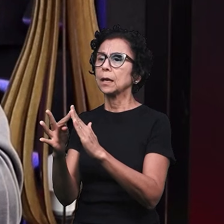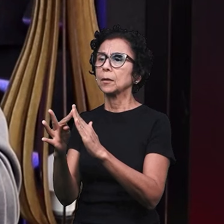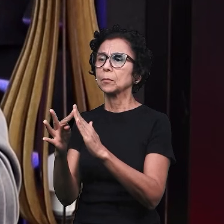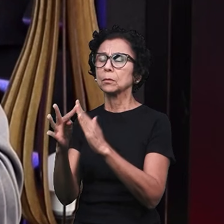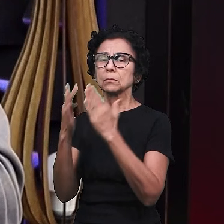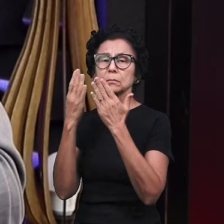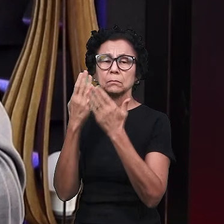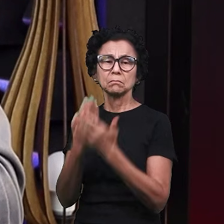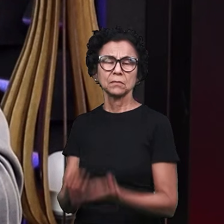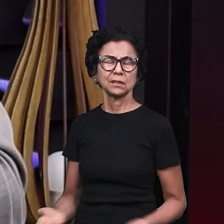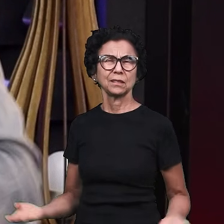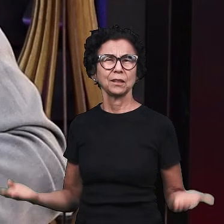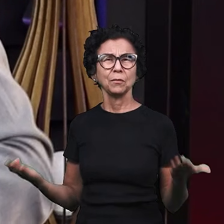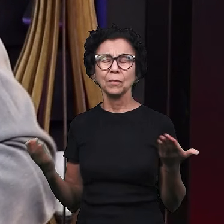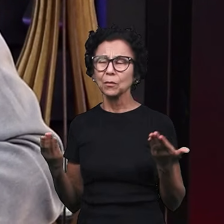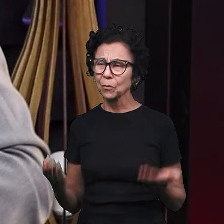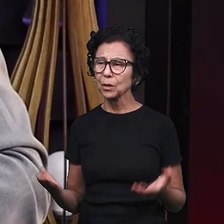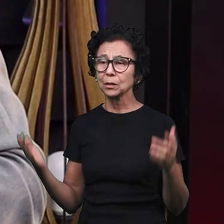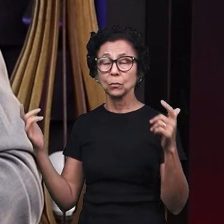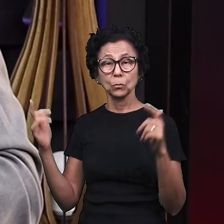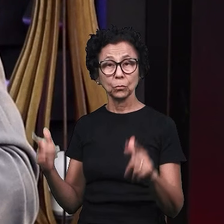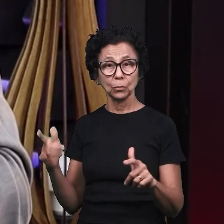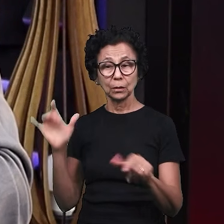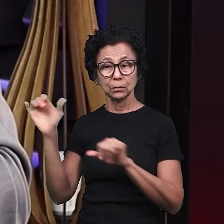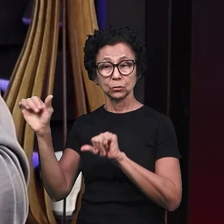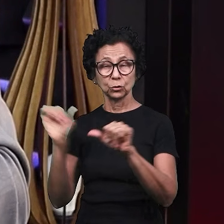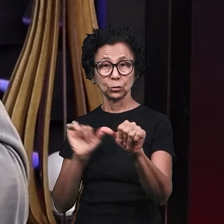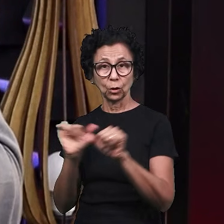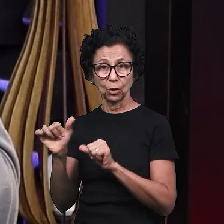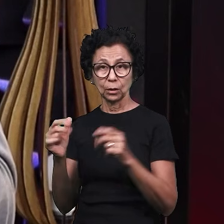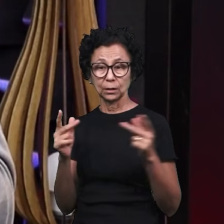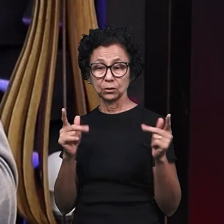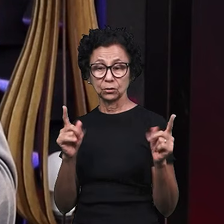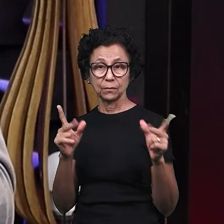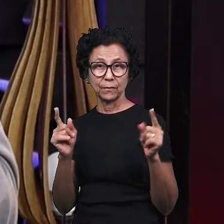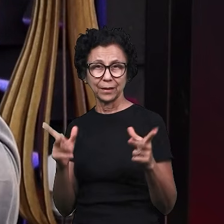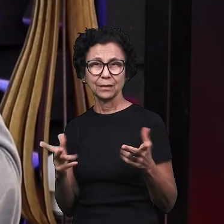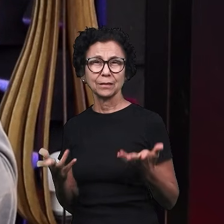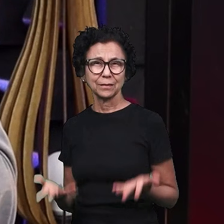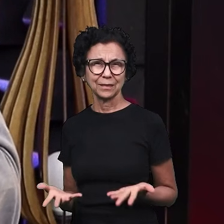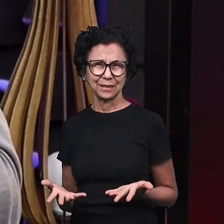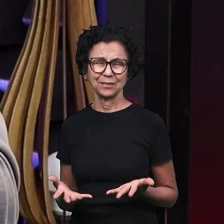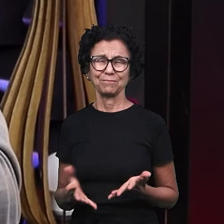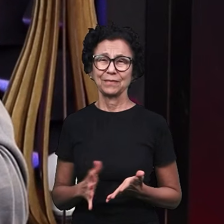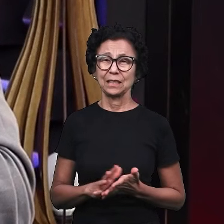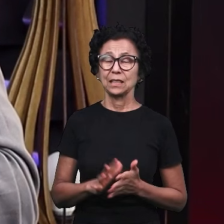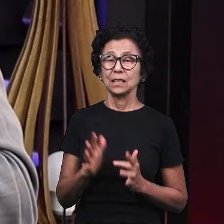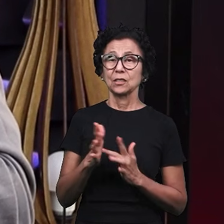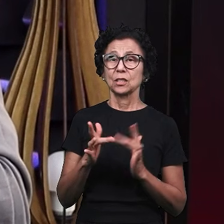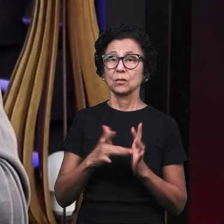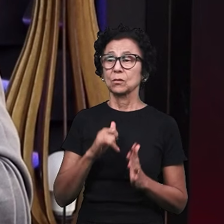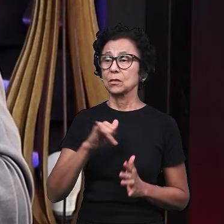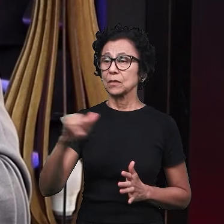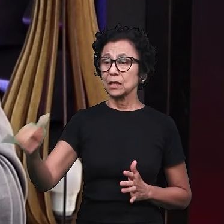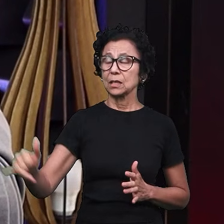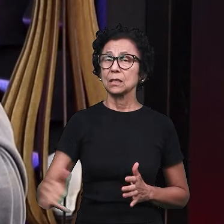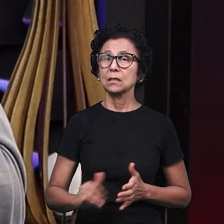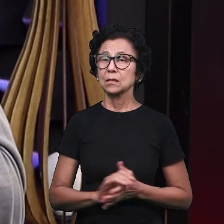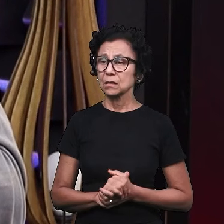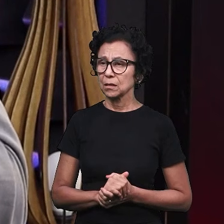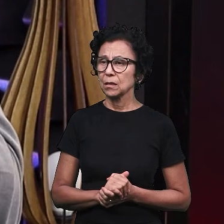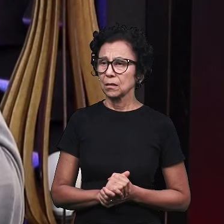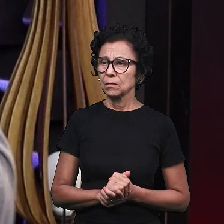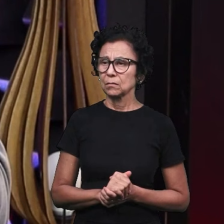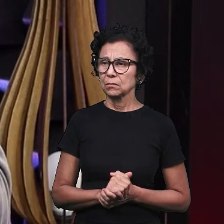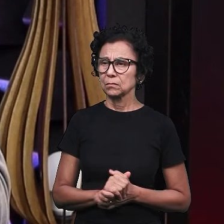Ele deixou de ser um local de adoração para ser um local de troca, de venda, né? Há uma expressão forte, porque Jesus diz assim,